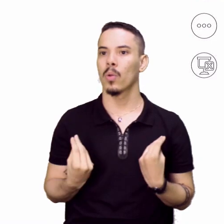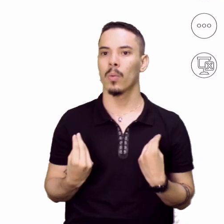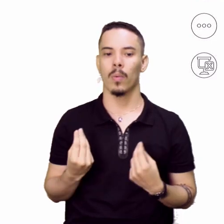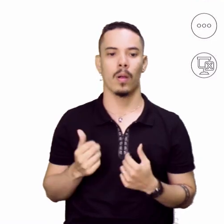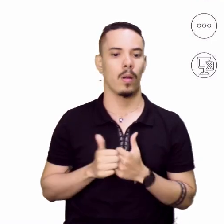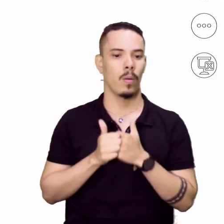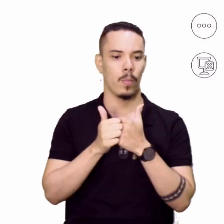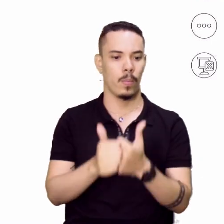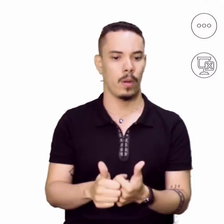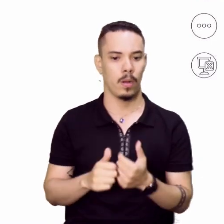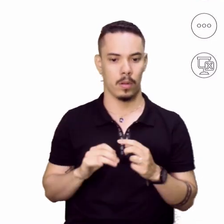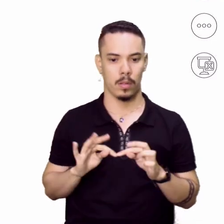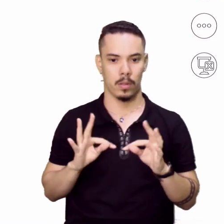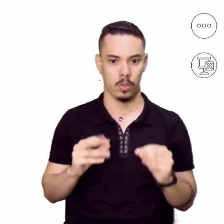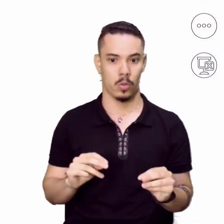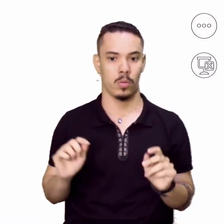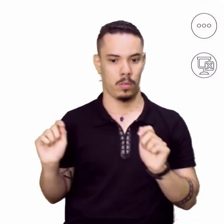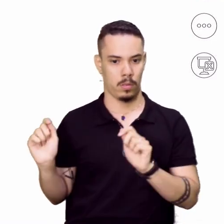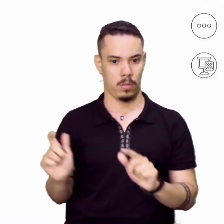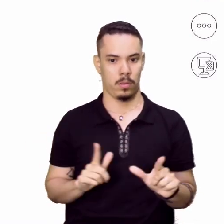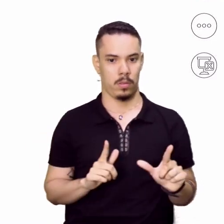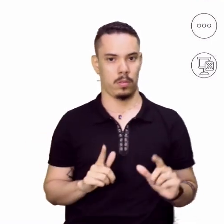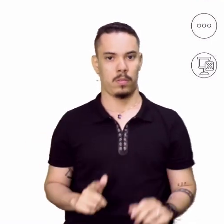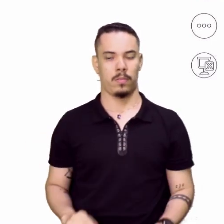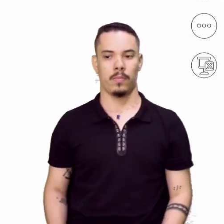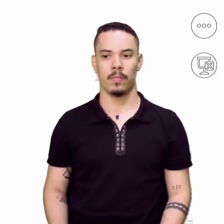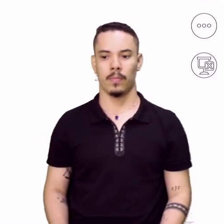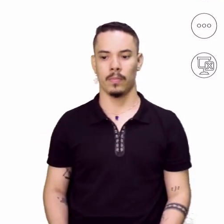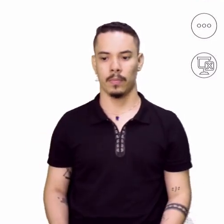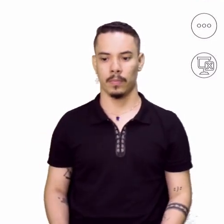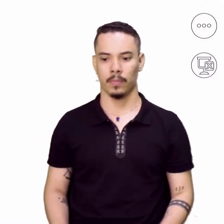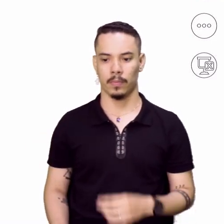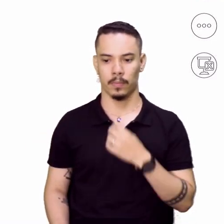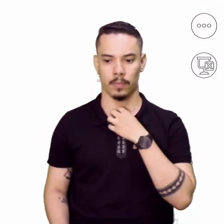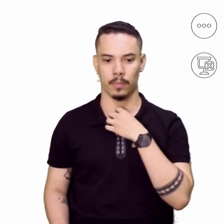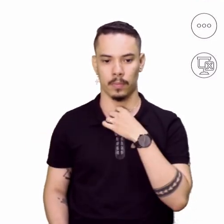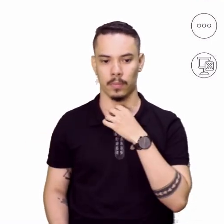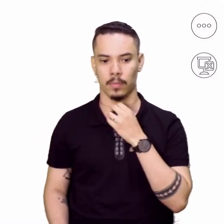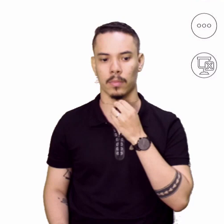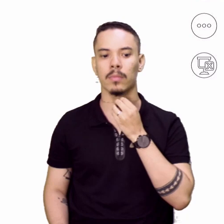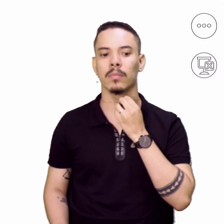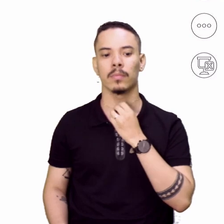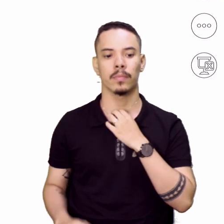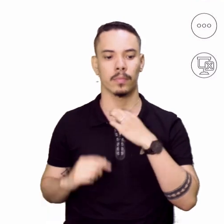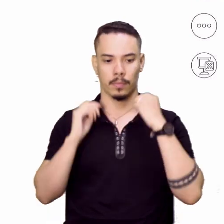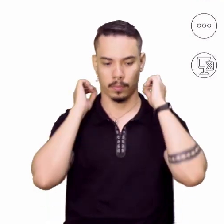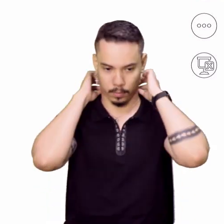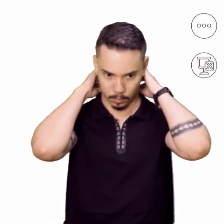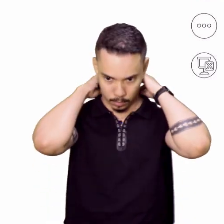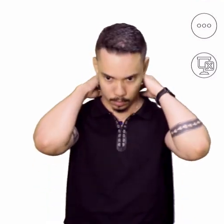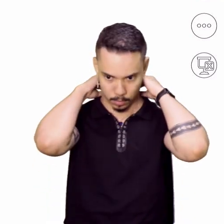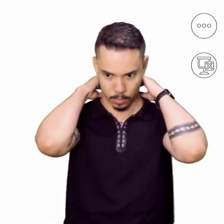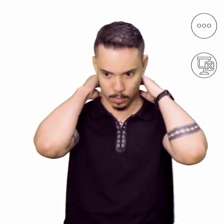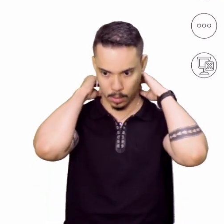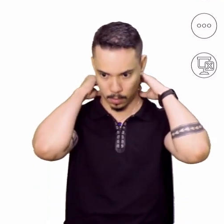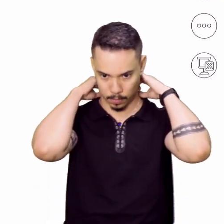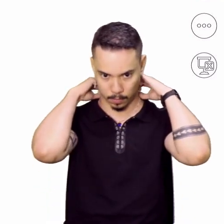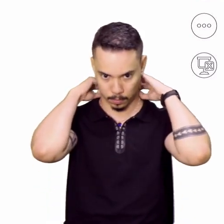acompanhando todos os nossos slides tá então essa pergunta diz o quê temos aqui um pronome